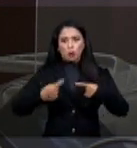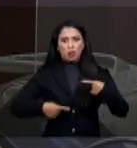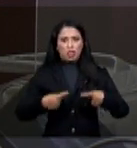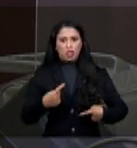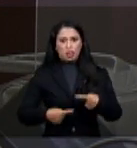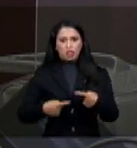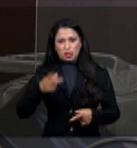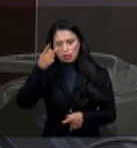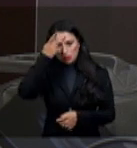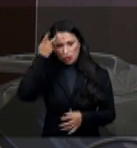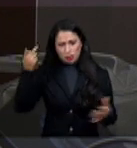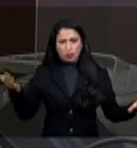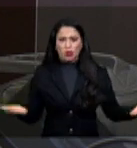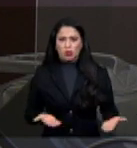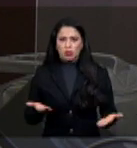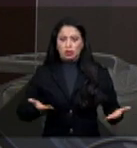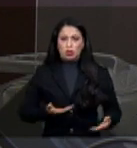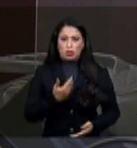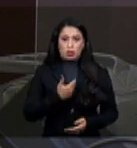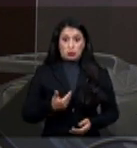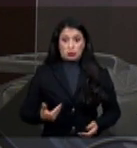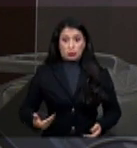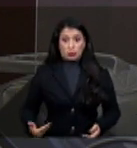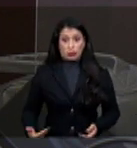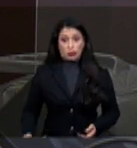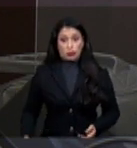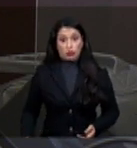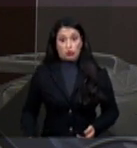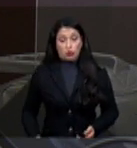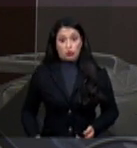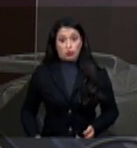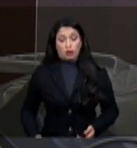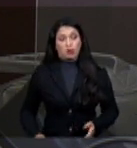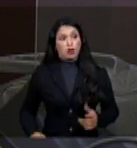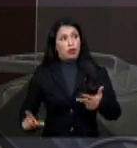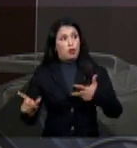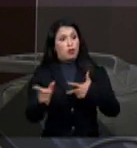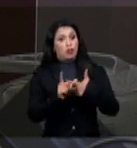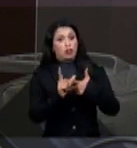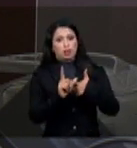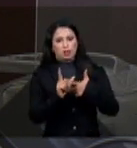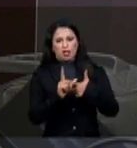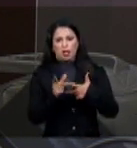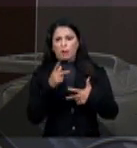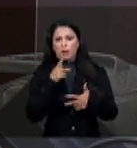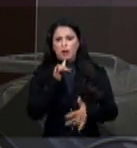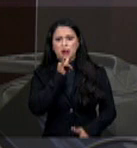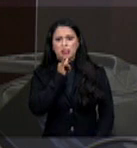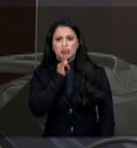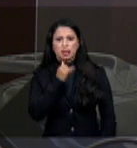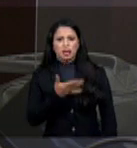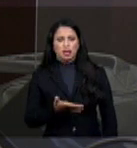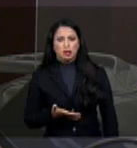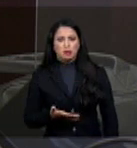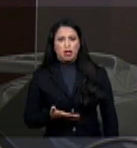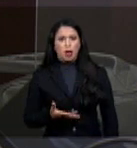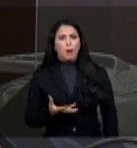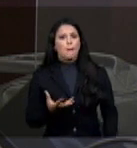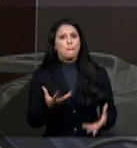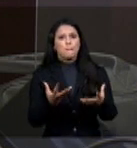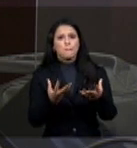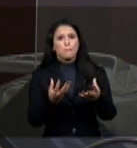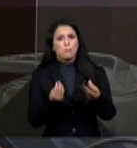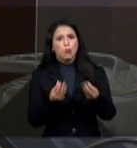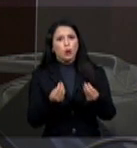de pessoas que estão hoje no governo, pessoas hoje que estão lá no legislativo, de que, por exemplo, é muita terra para pouco